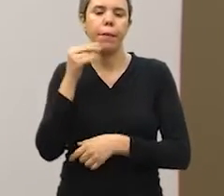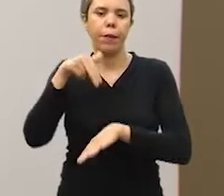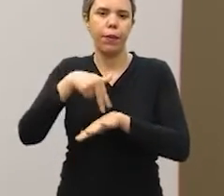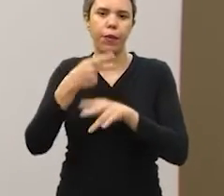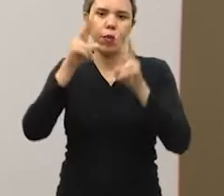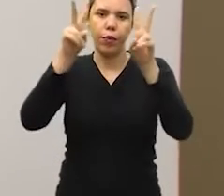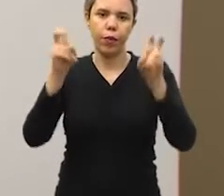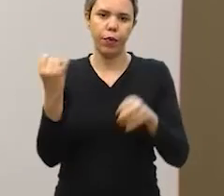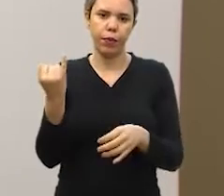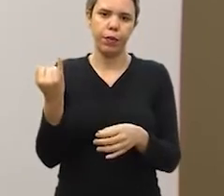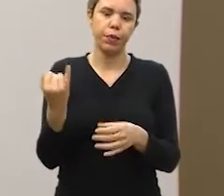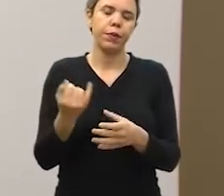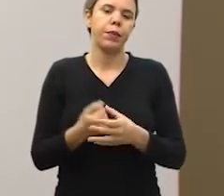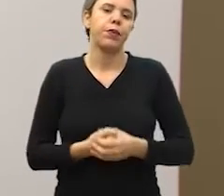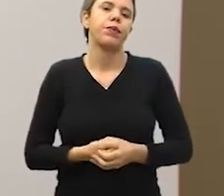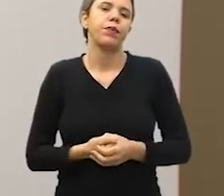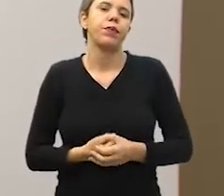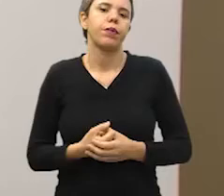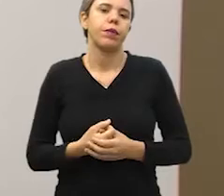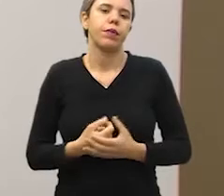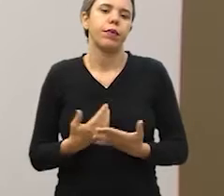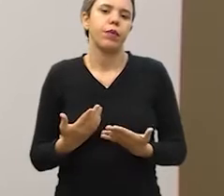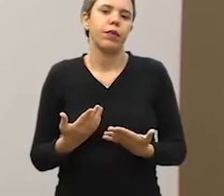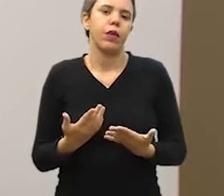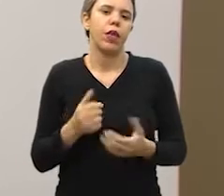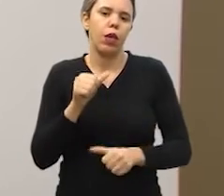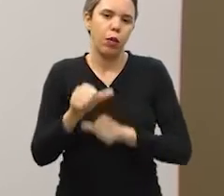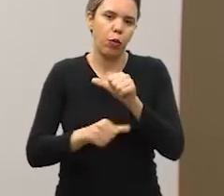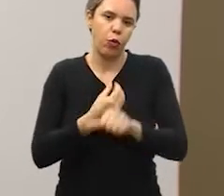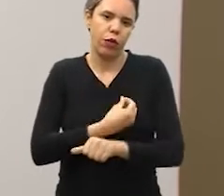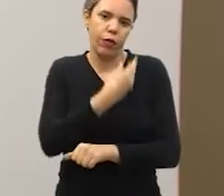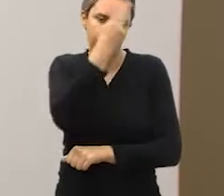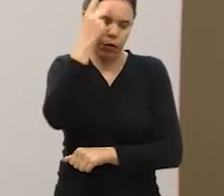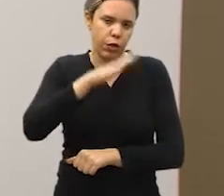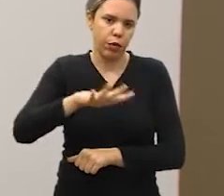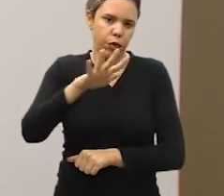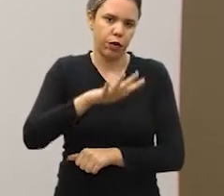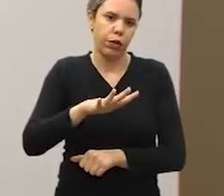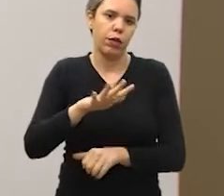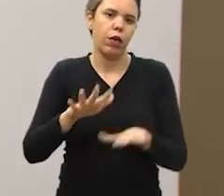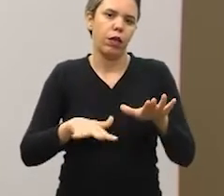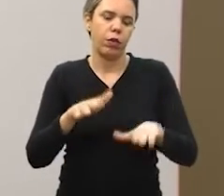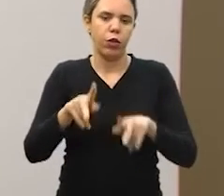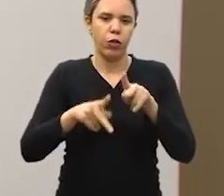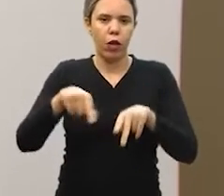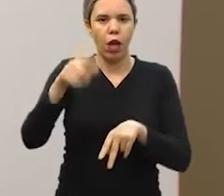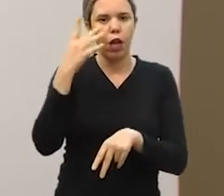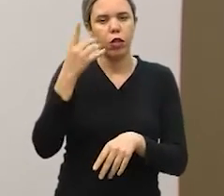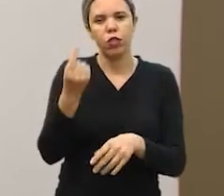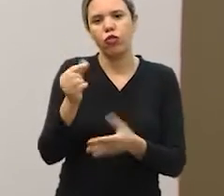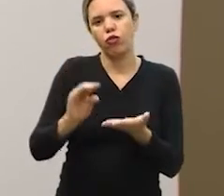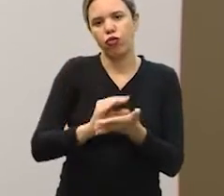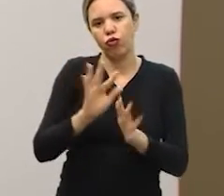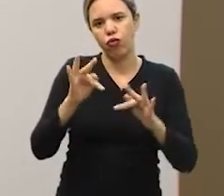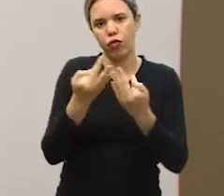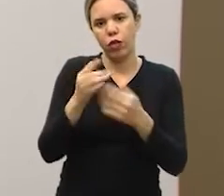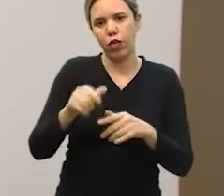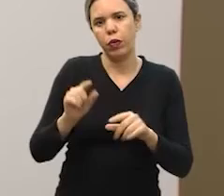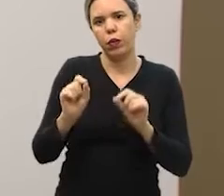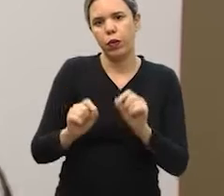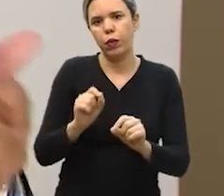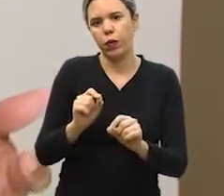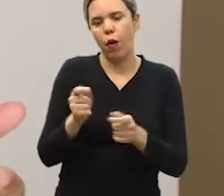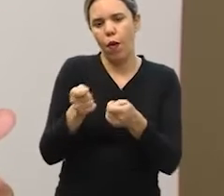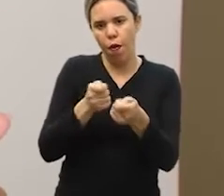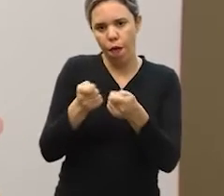de estar falando sobre um tema tão importante, que tem tanto impacto na vida das pessoas. Muita gente considera o orçamento familiar